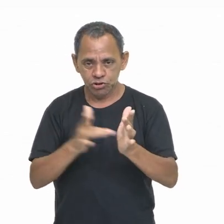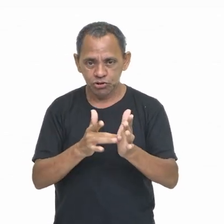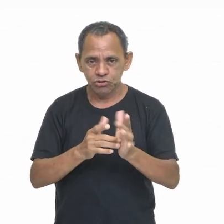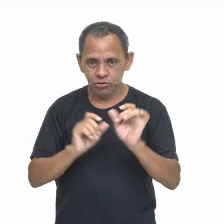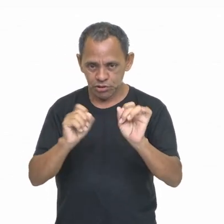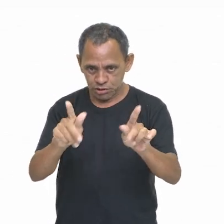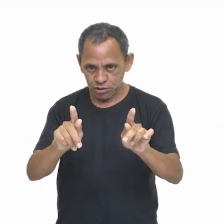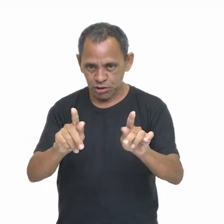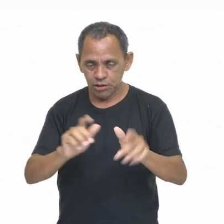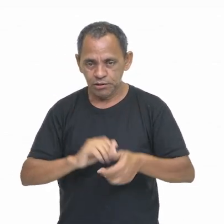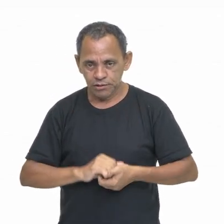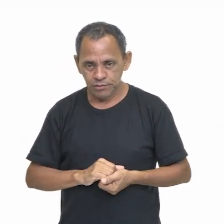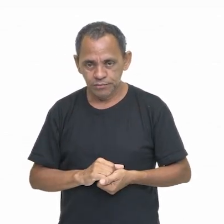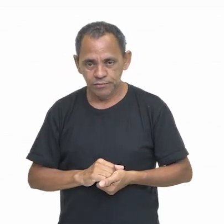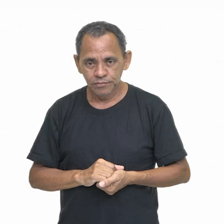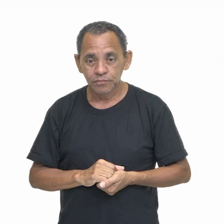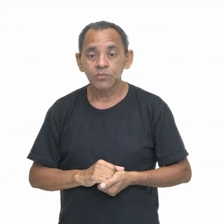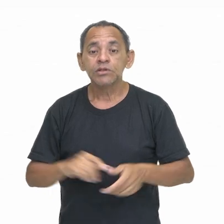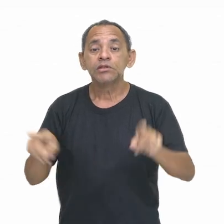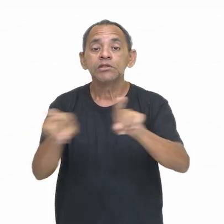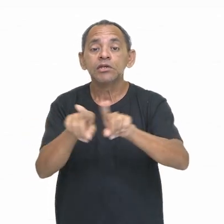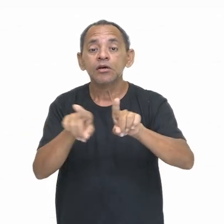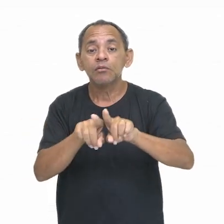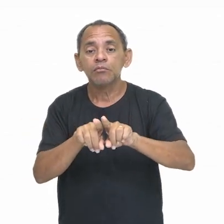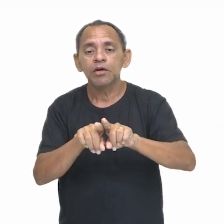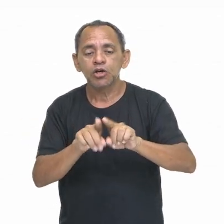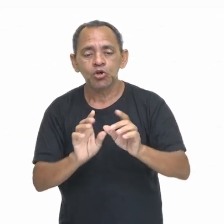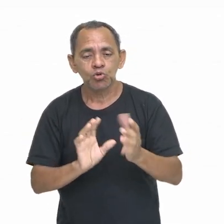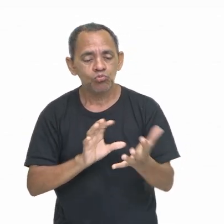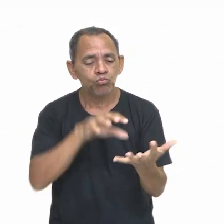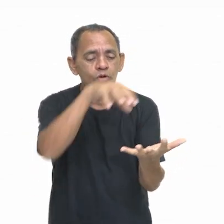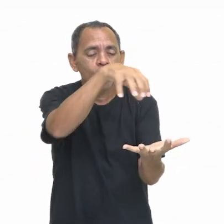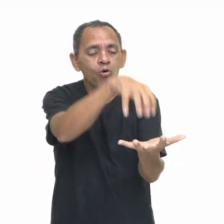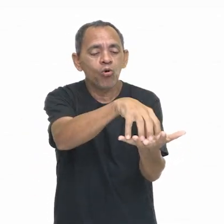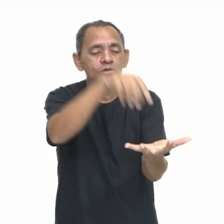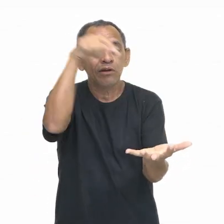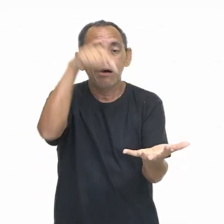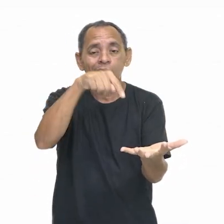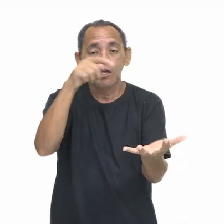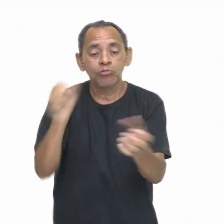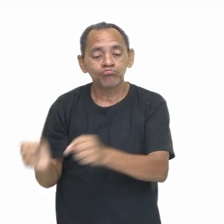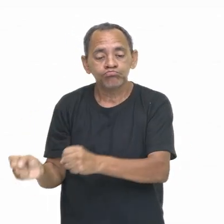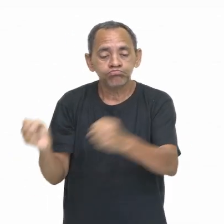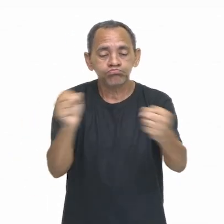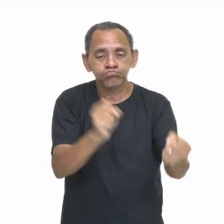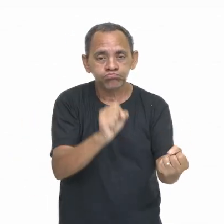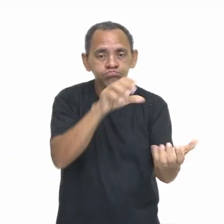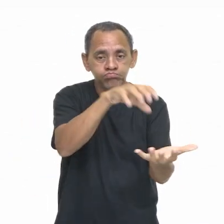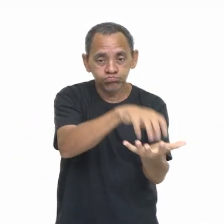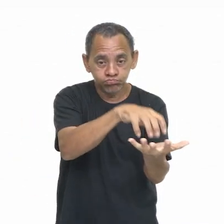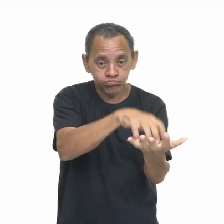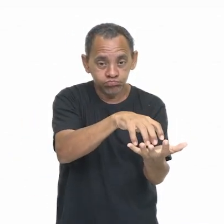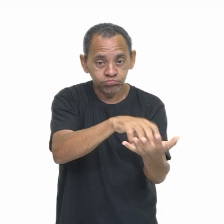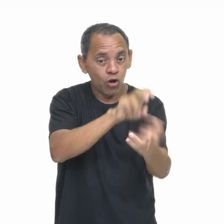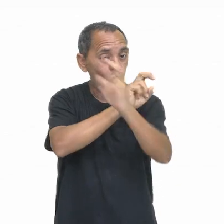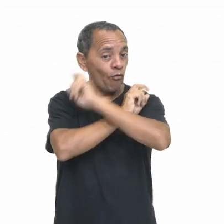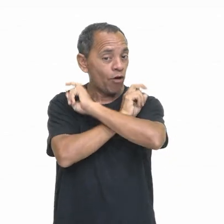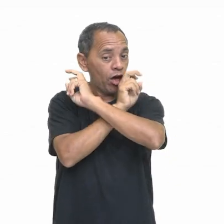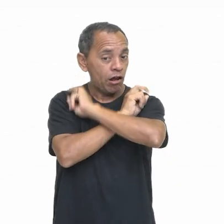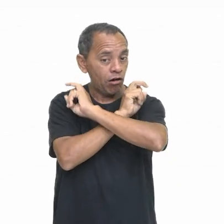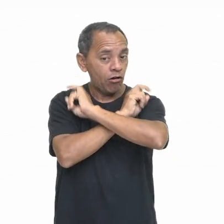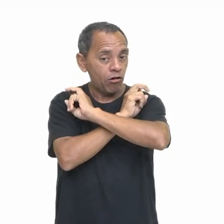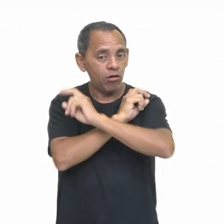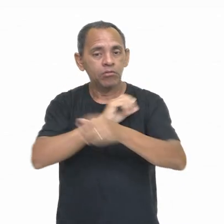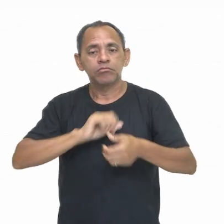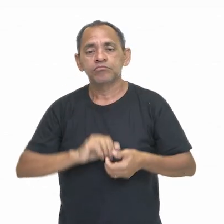a.C., tá bom? Houve uma concentração de poder nas mãos do faraó, né, na qual